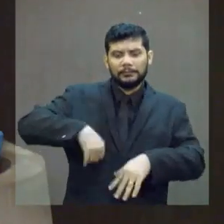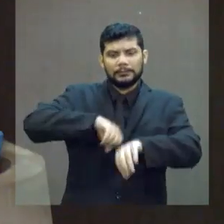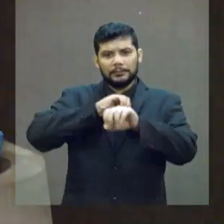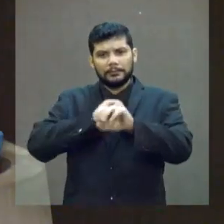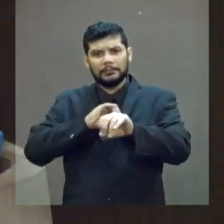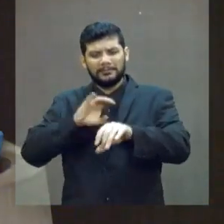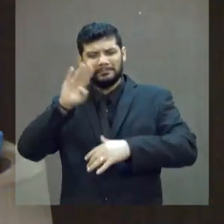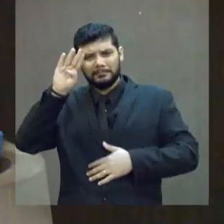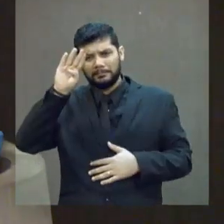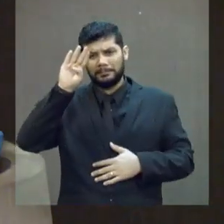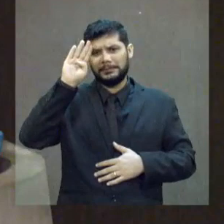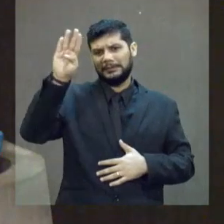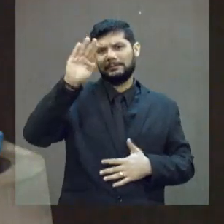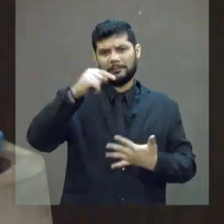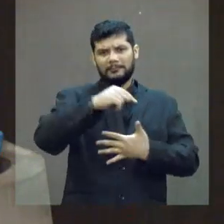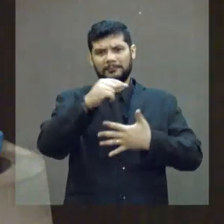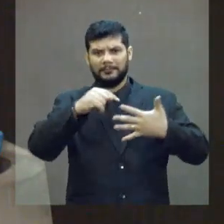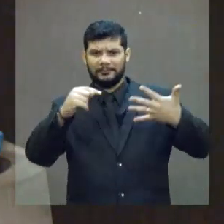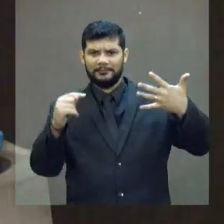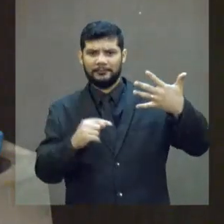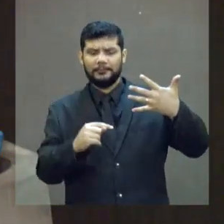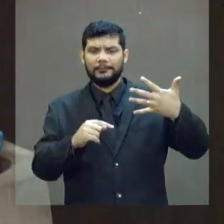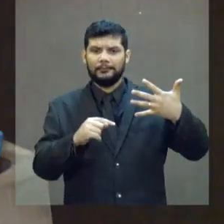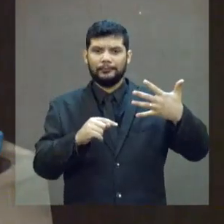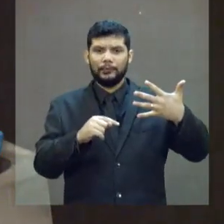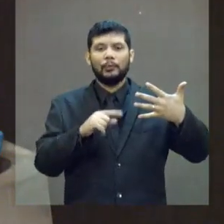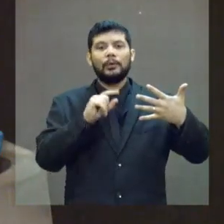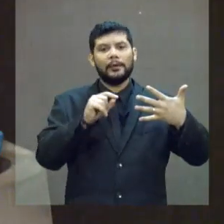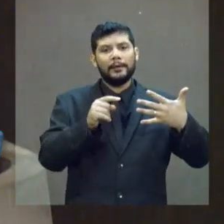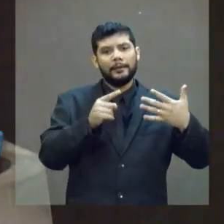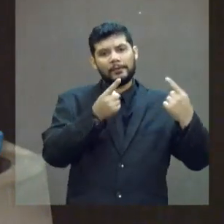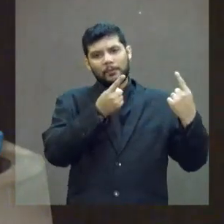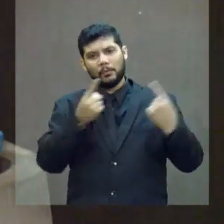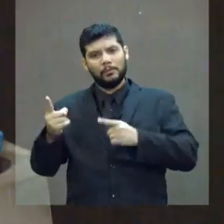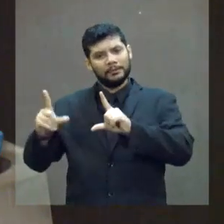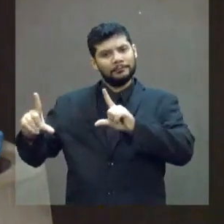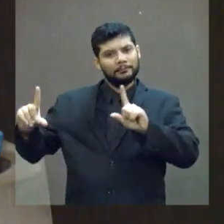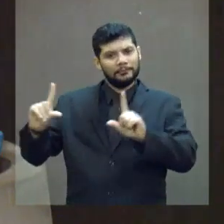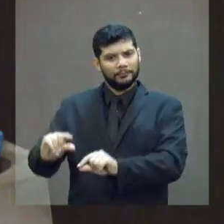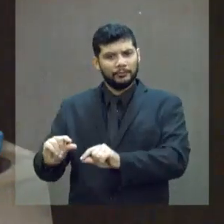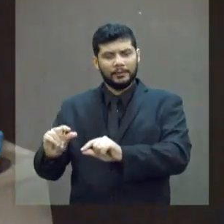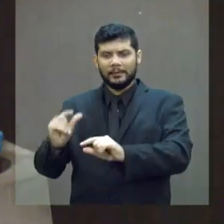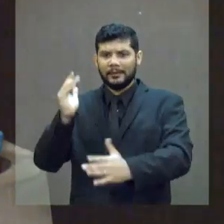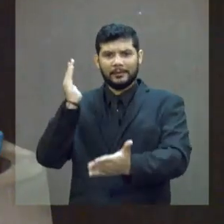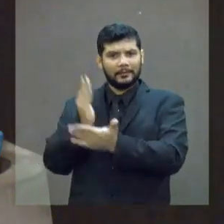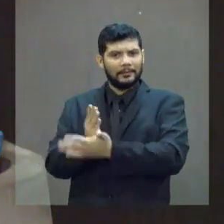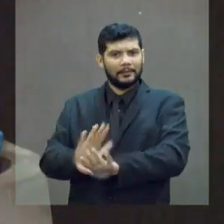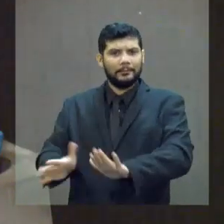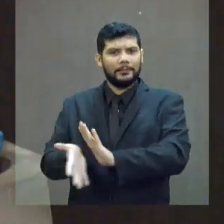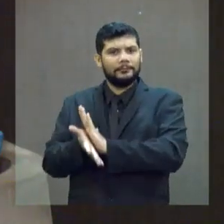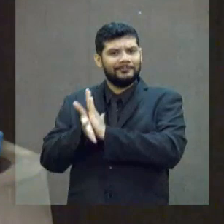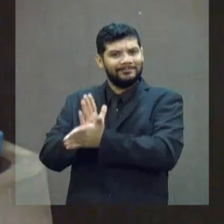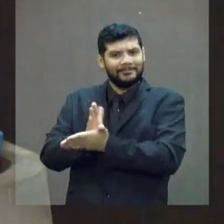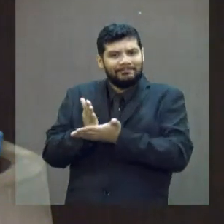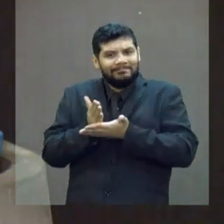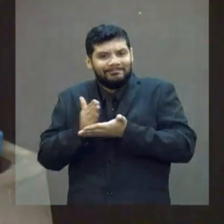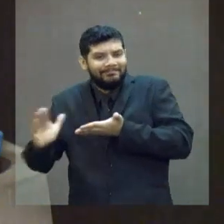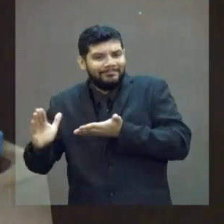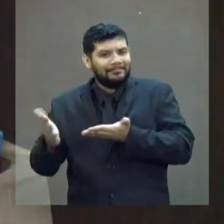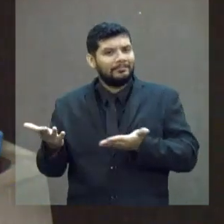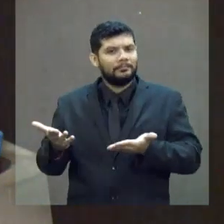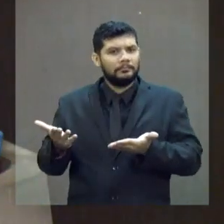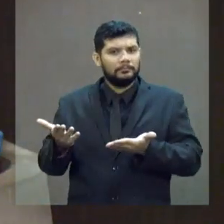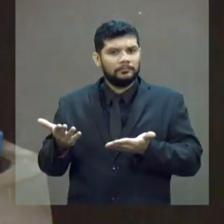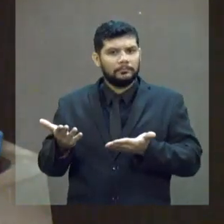é fundamental o combate ao preconceito, fundamental o combate à discriminação. A isso nós chamamos